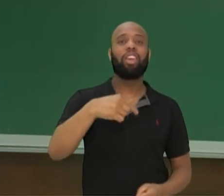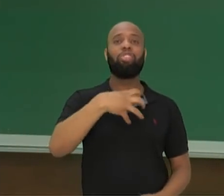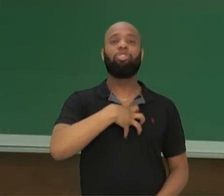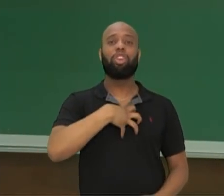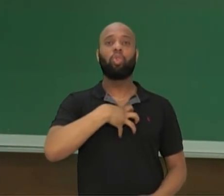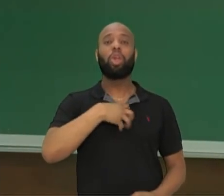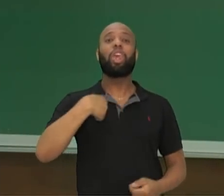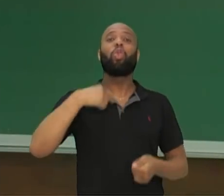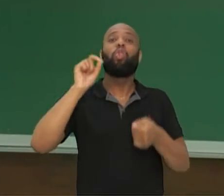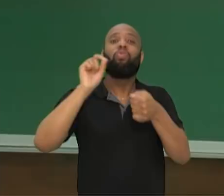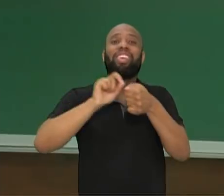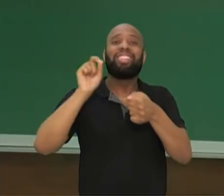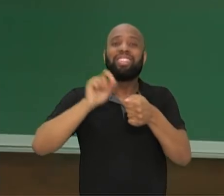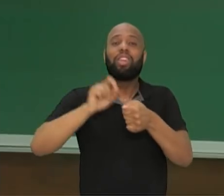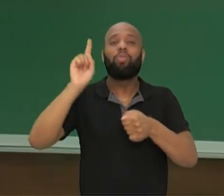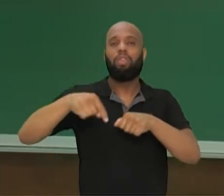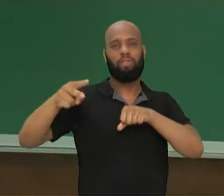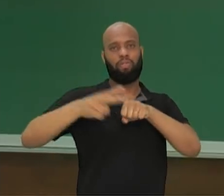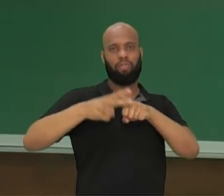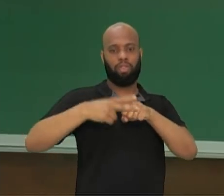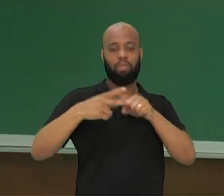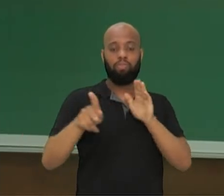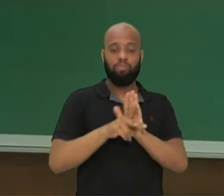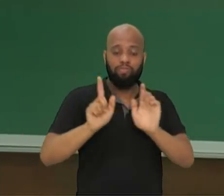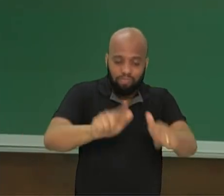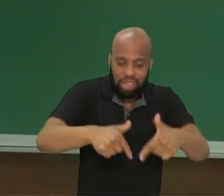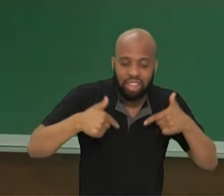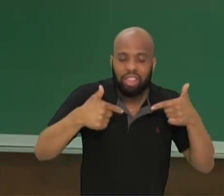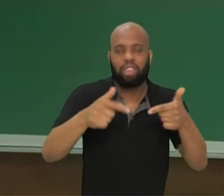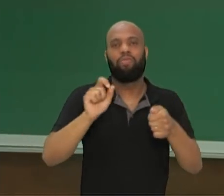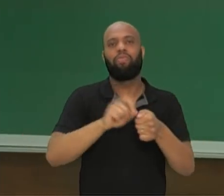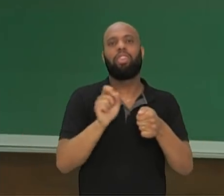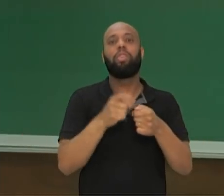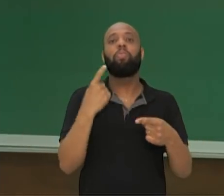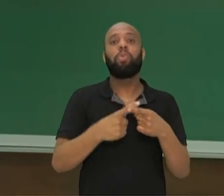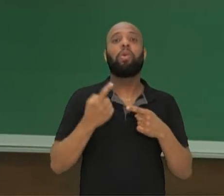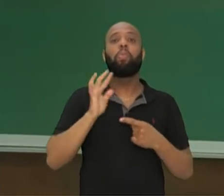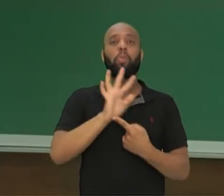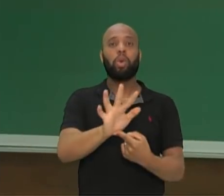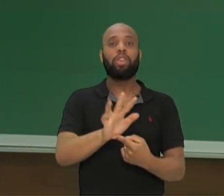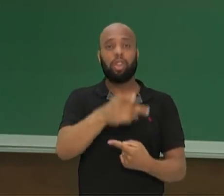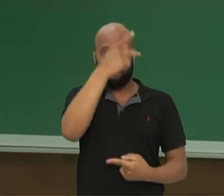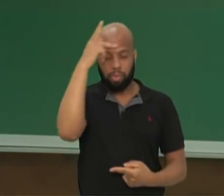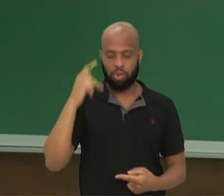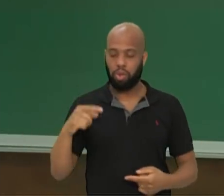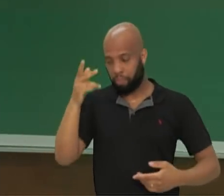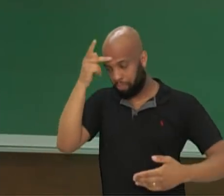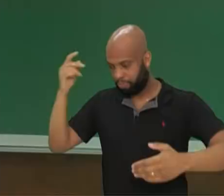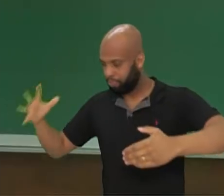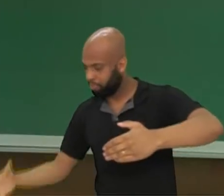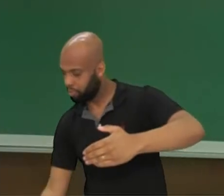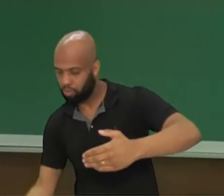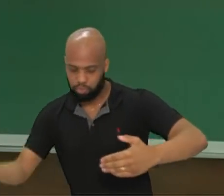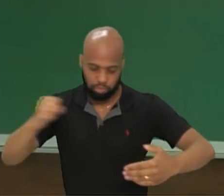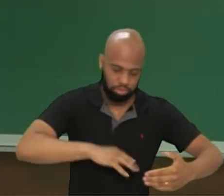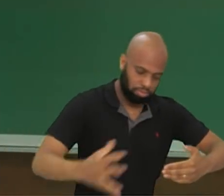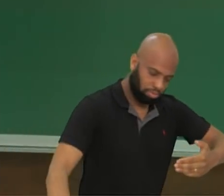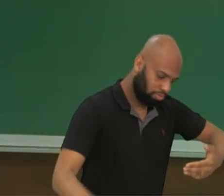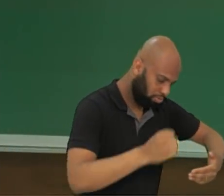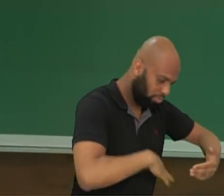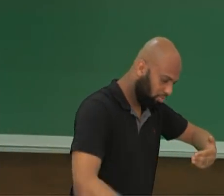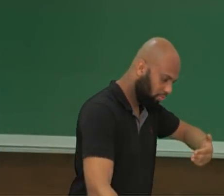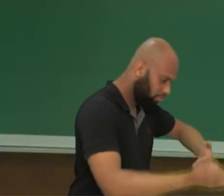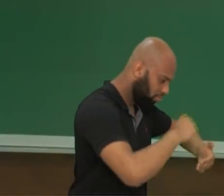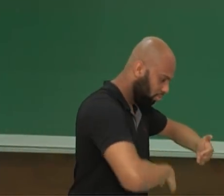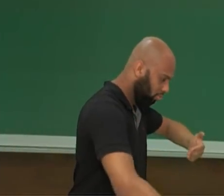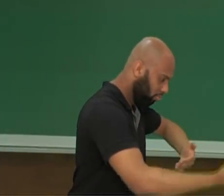uma ação, é um verbo, né? Porque ela está te indicando alguém indo lá pegar alguma coisa, não é